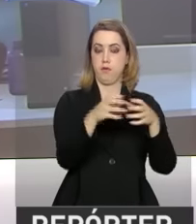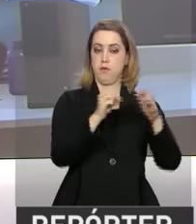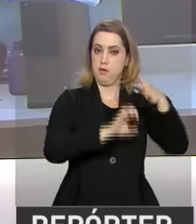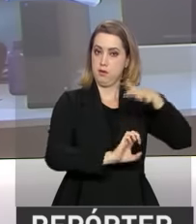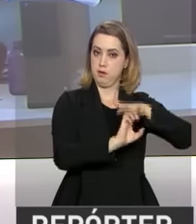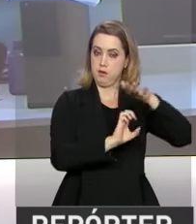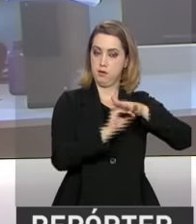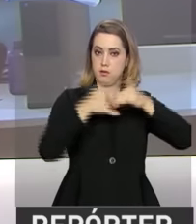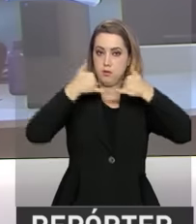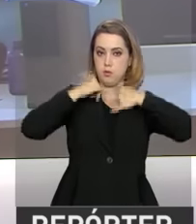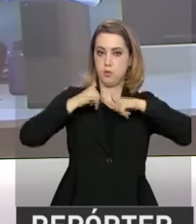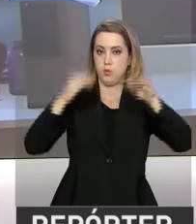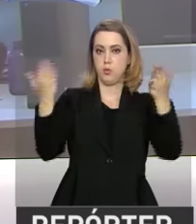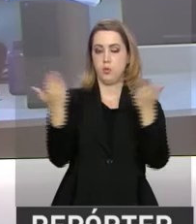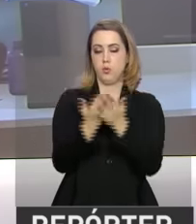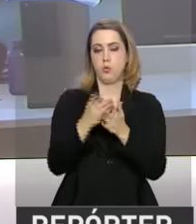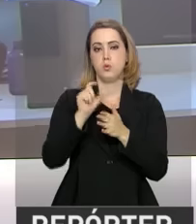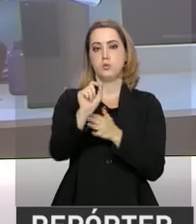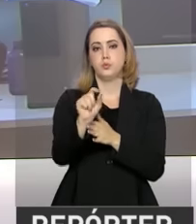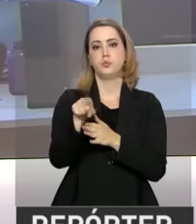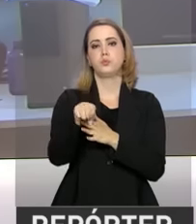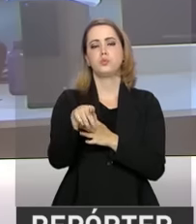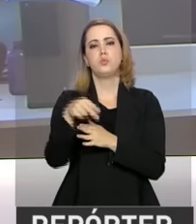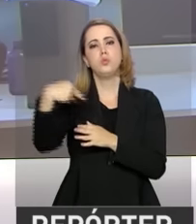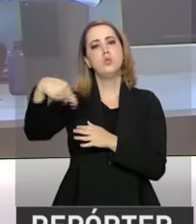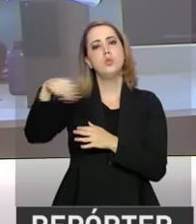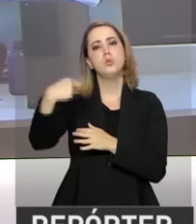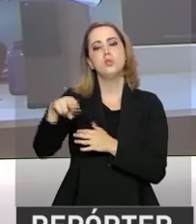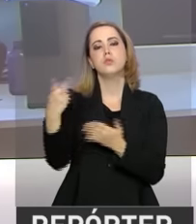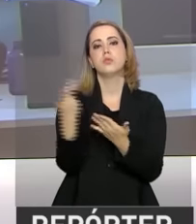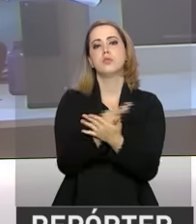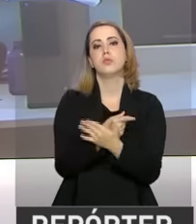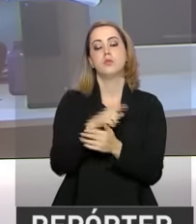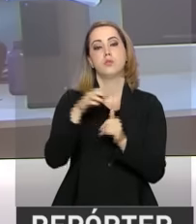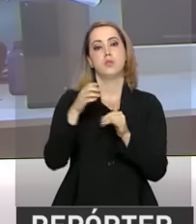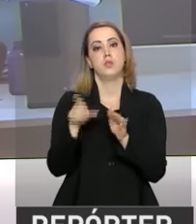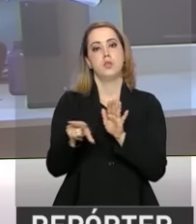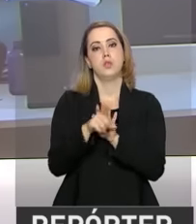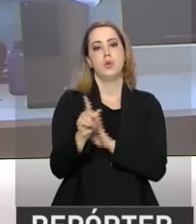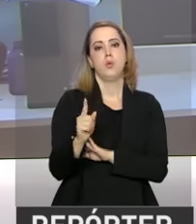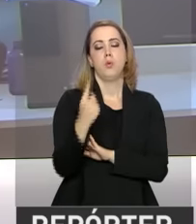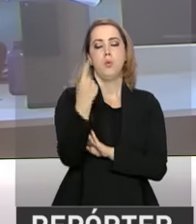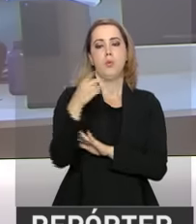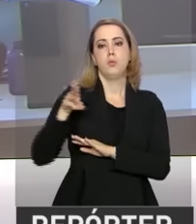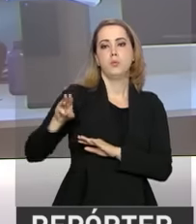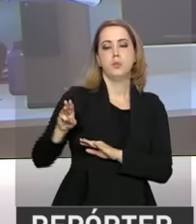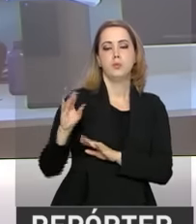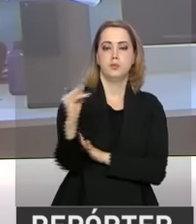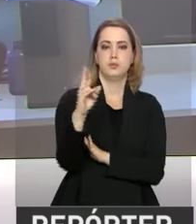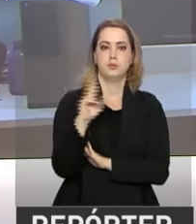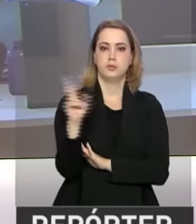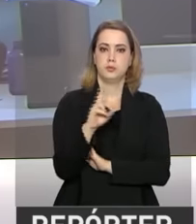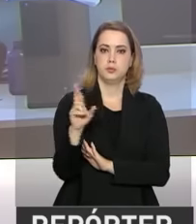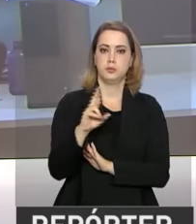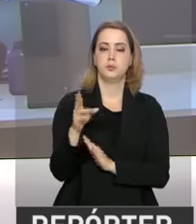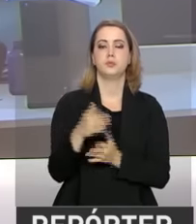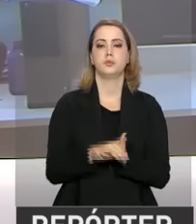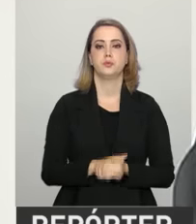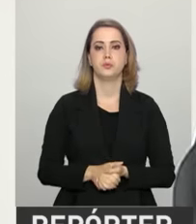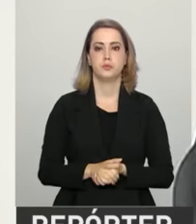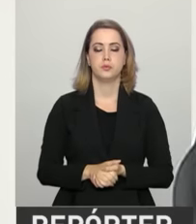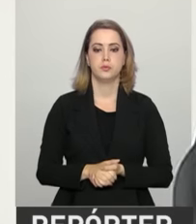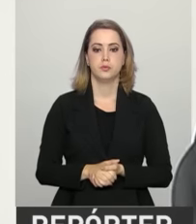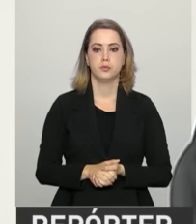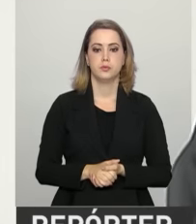controlada hoje pela Eletrobras, está previsto para novembro e deve gerar R$1 bilhão para os cofres públicos.